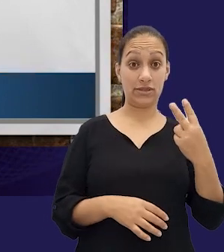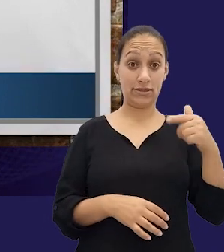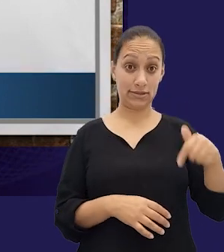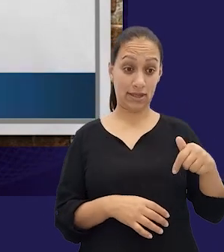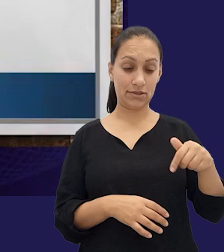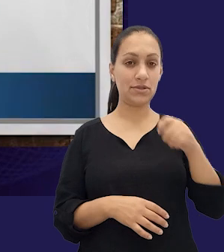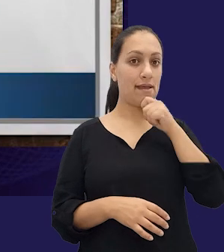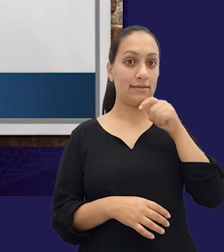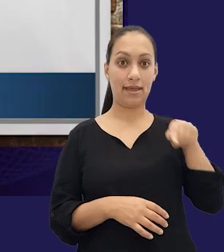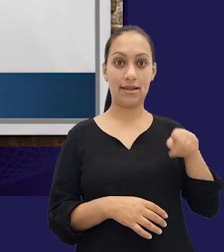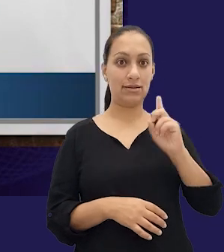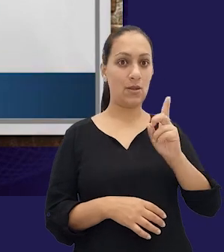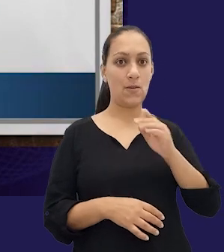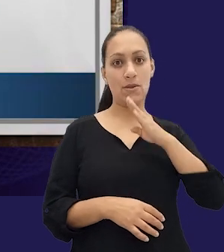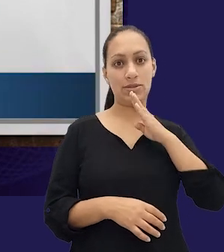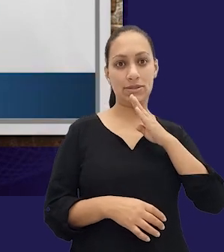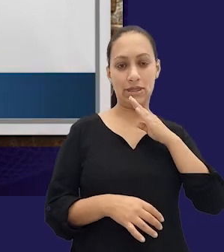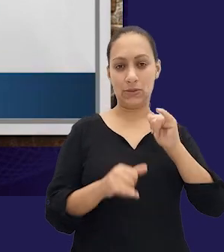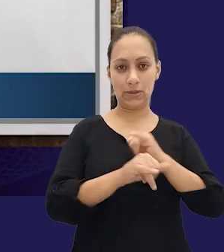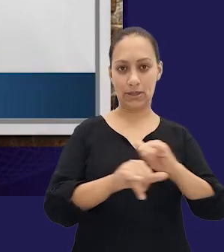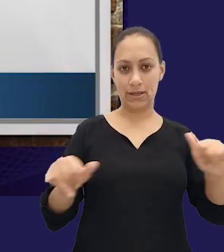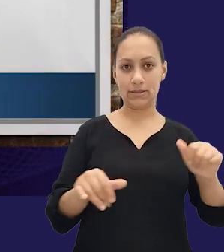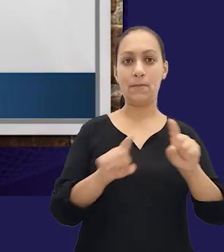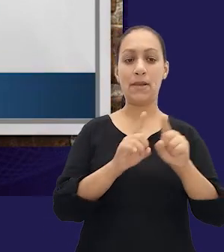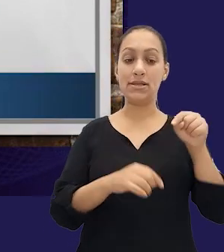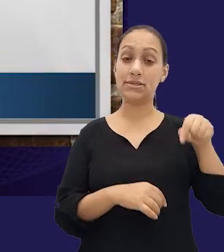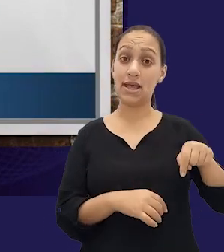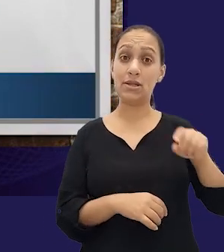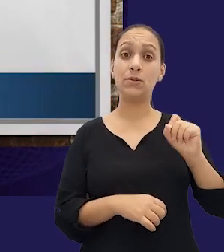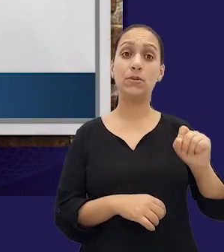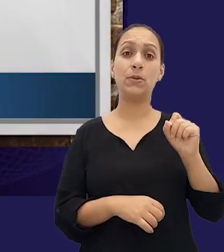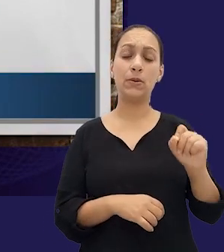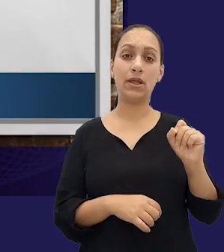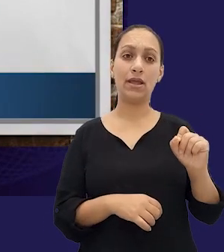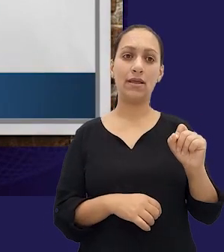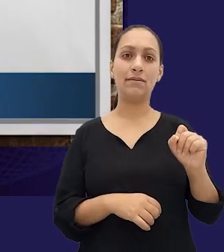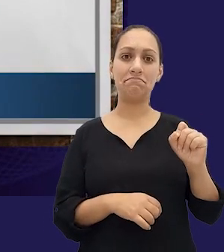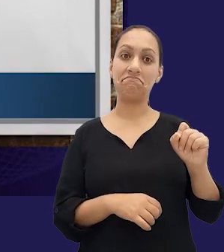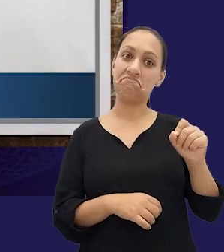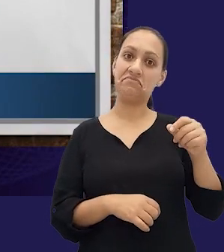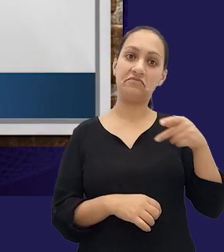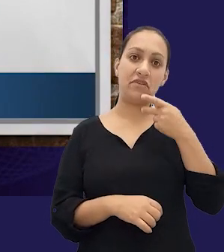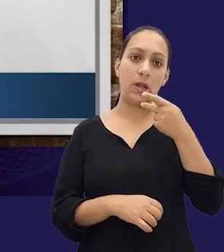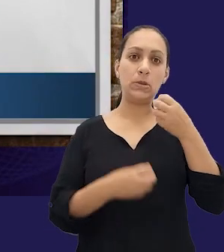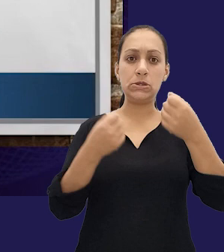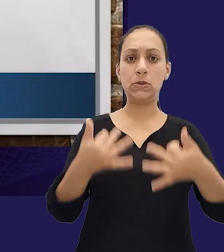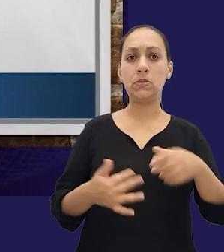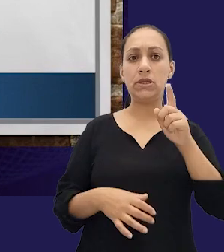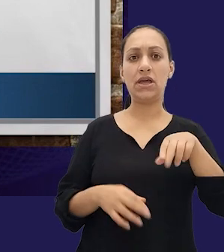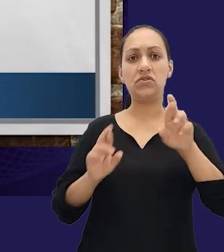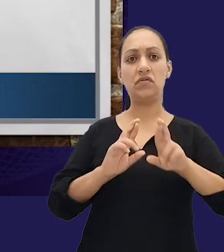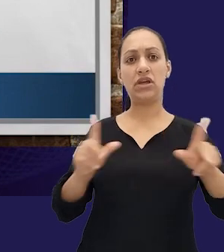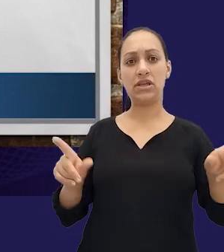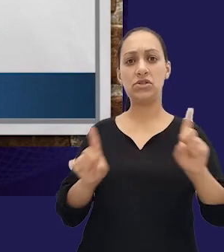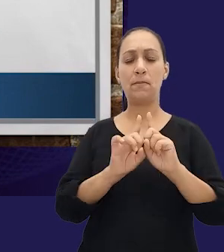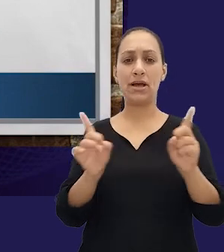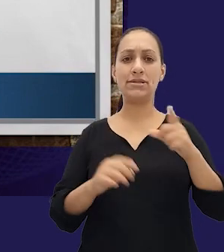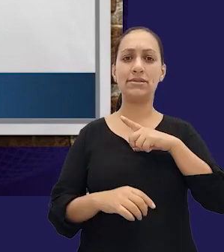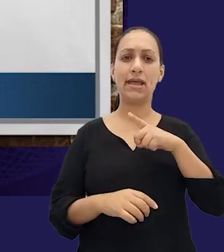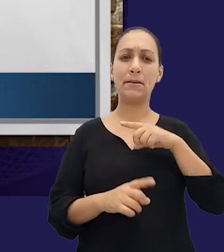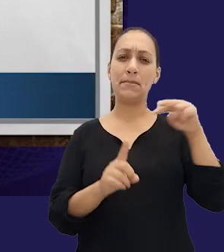Não está público isso, mas eles indicam que são, então, diferentes. E aí, nesse diferente, existe uma